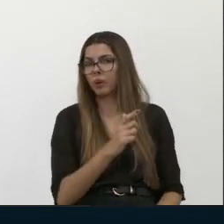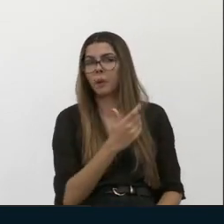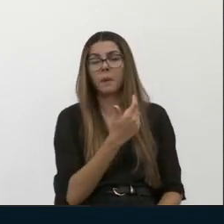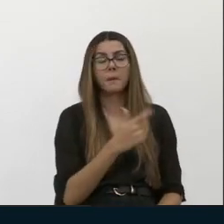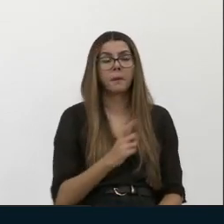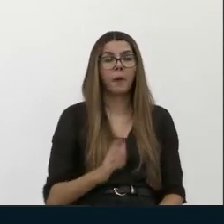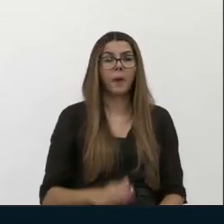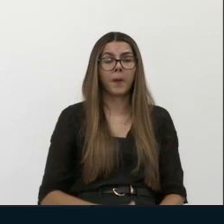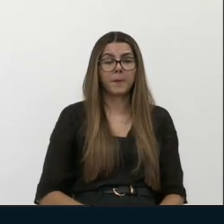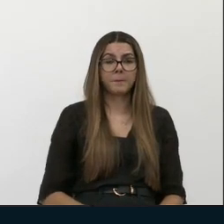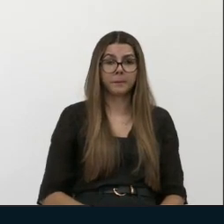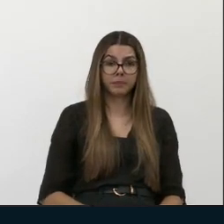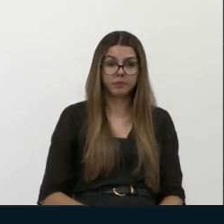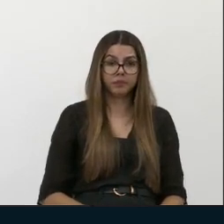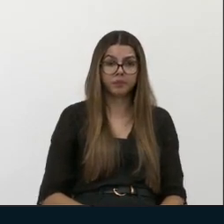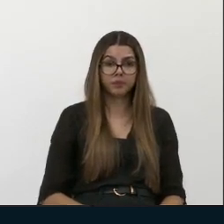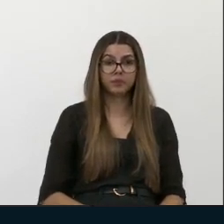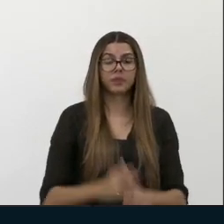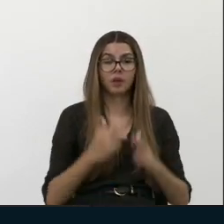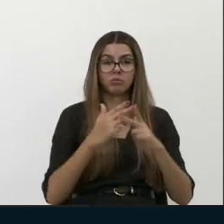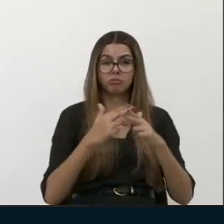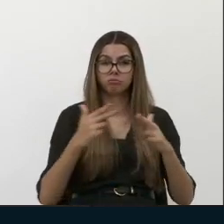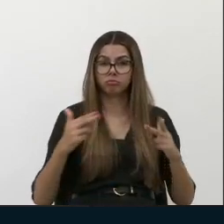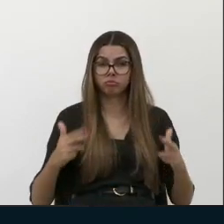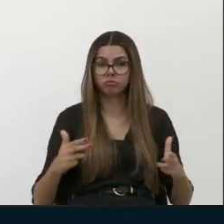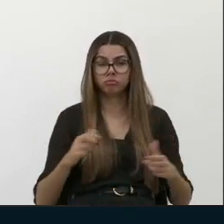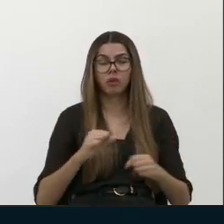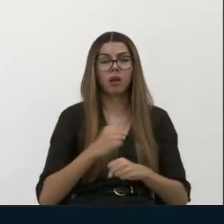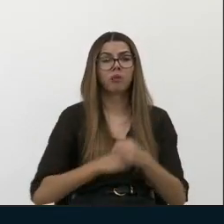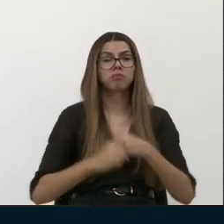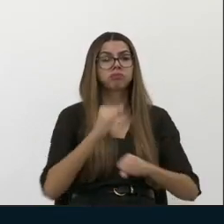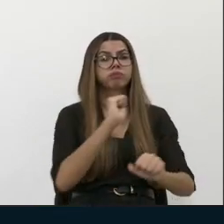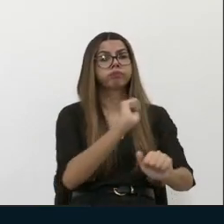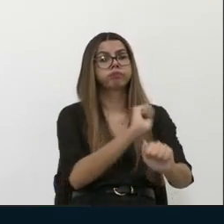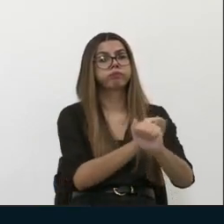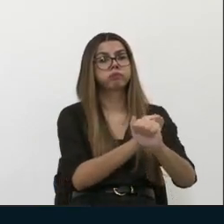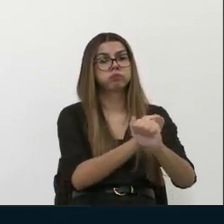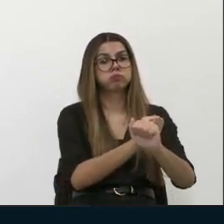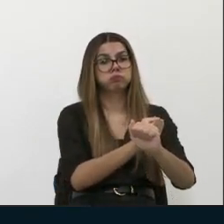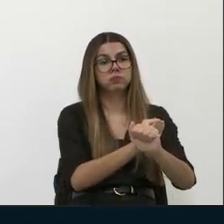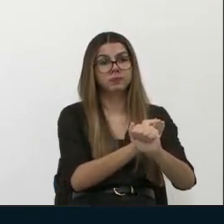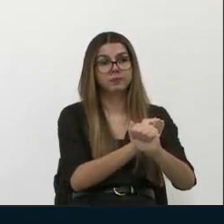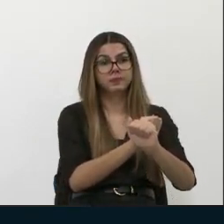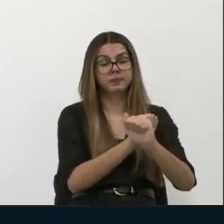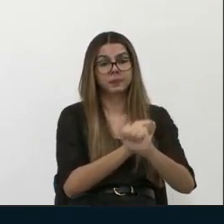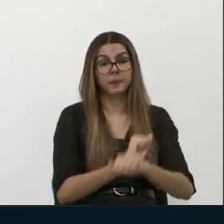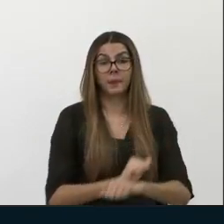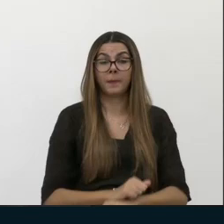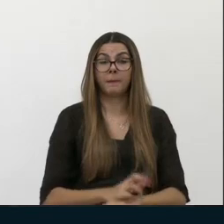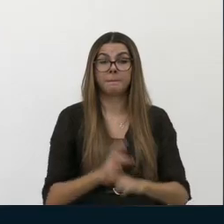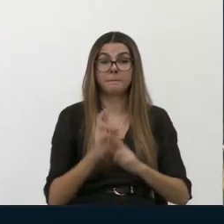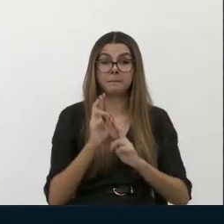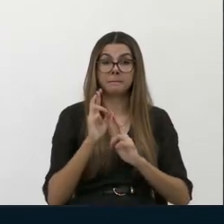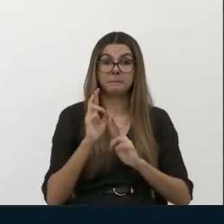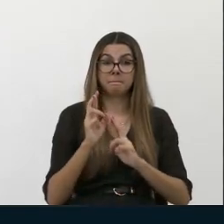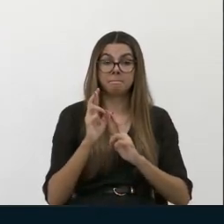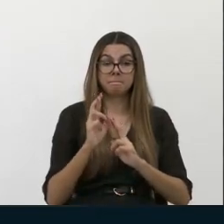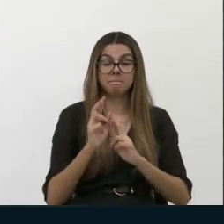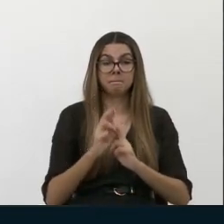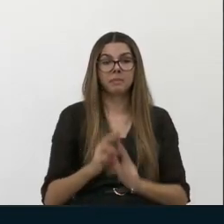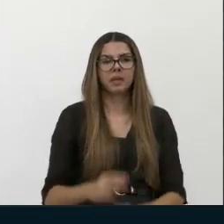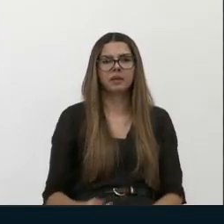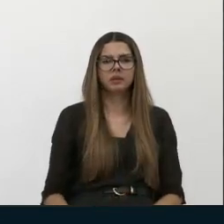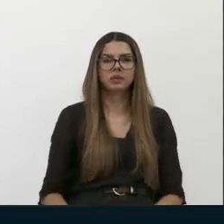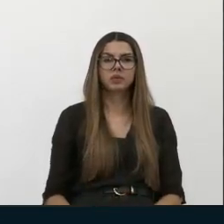inaugurar uma coisa que está há 30 anos enroscada. Espero que com a vinda do nosso